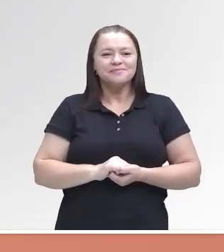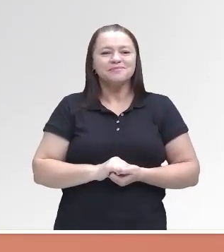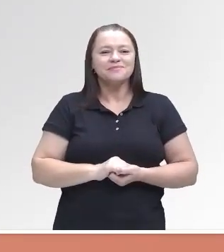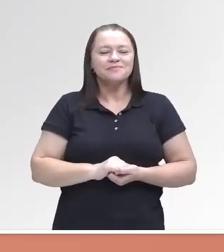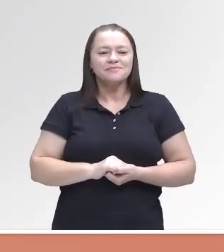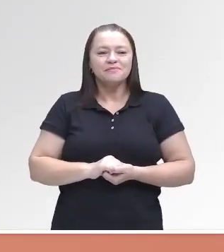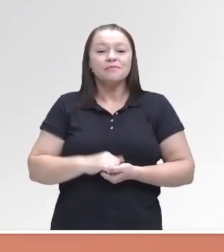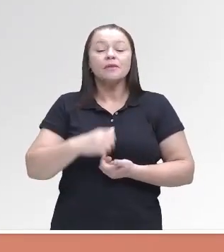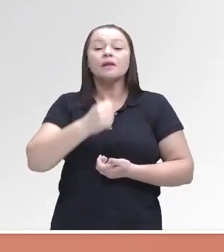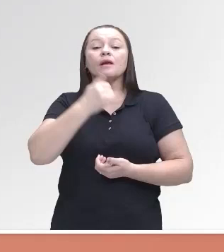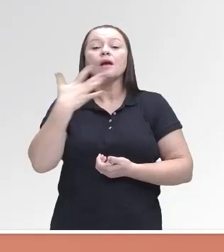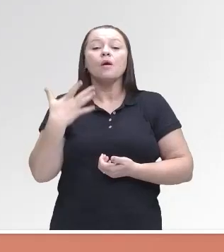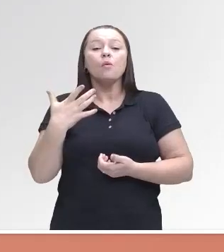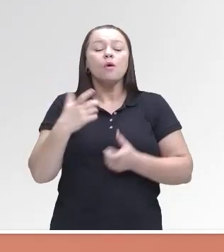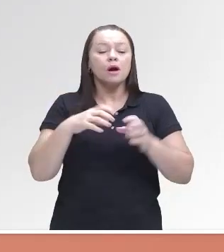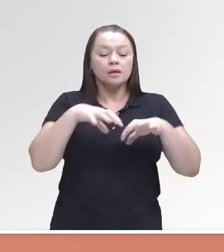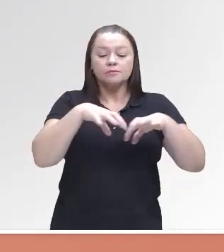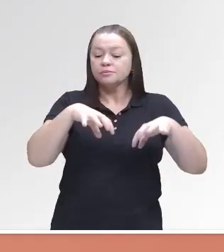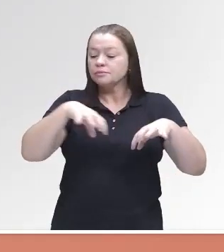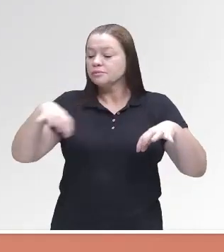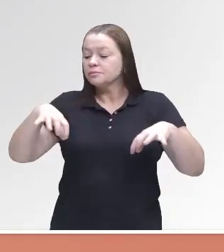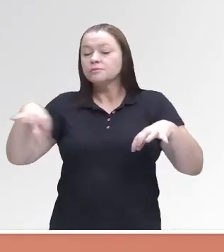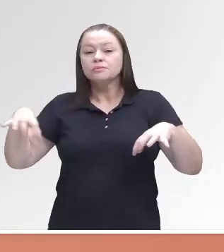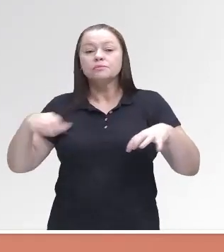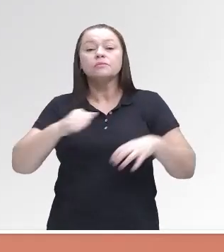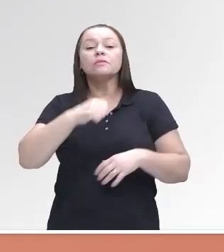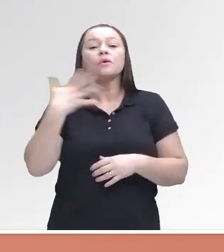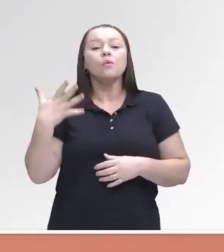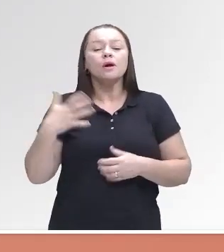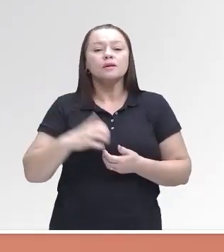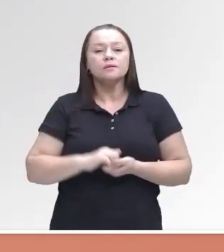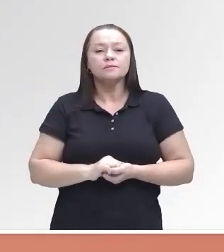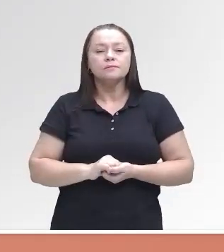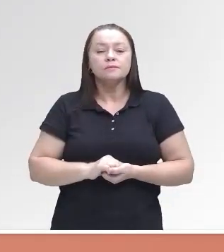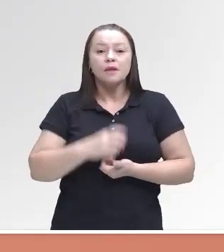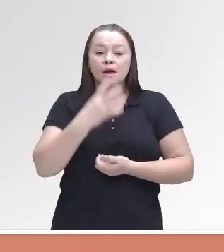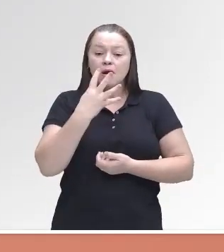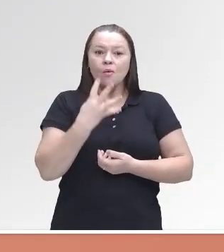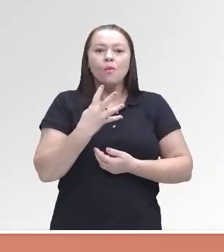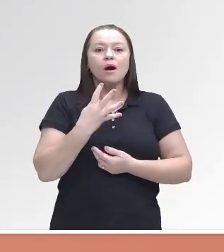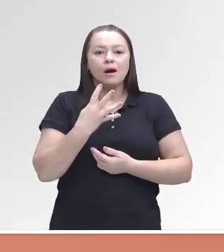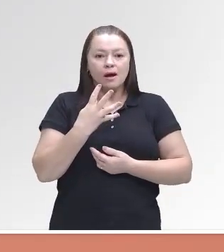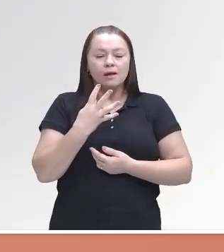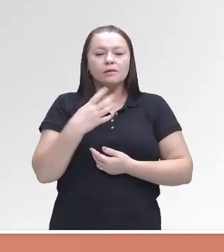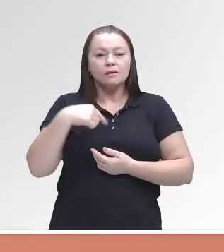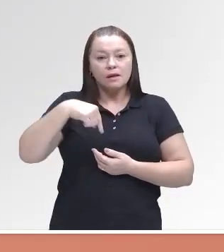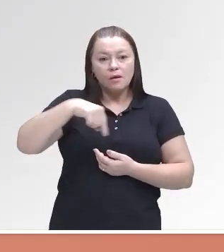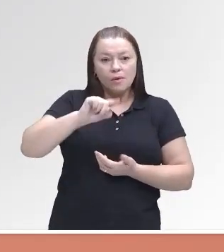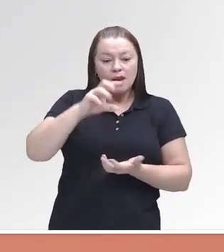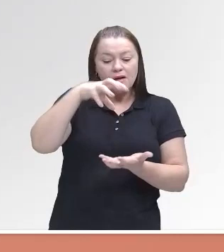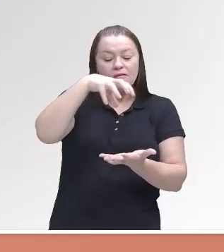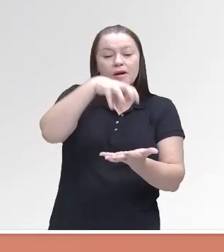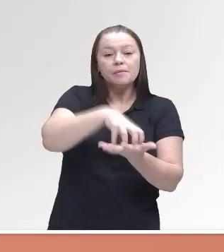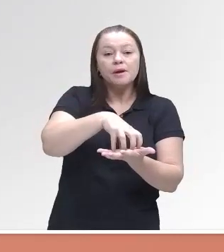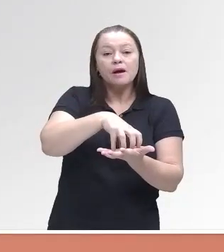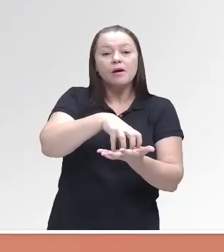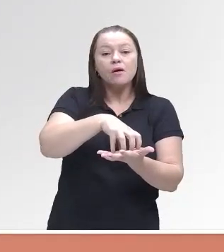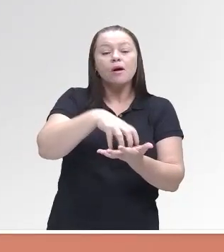Paraíba. Quantas sílabas tem a palavra Paraíba? 4 sílabas. Logo, ela é uma